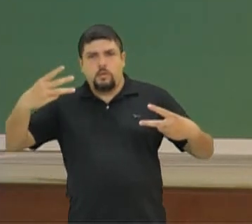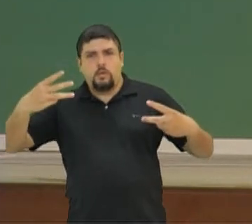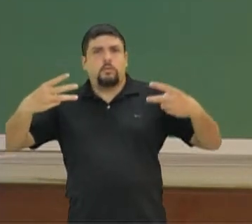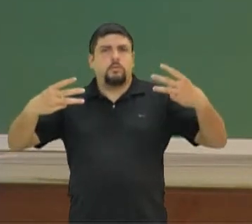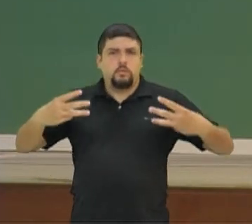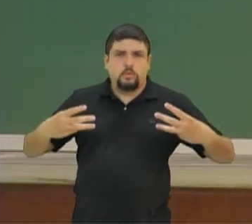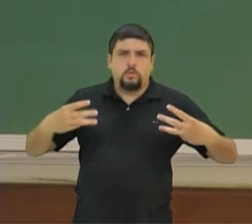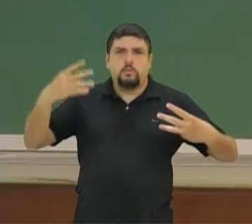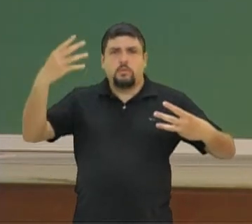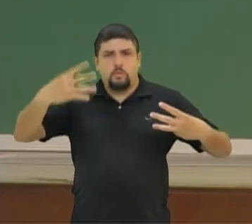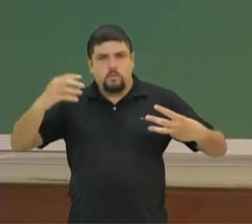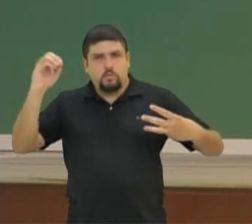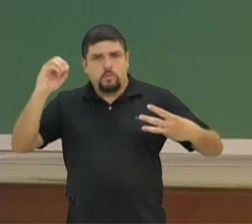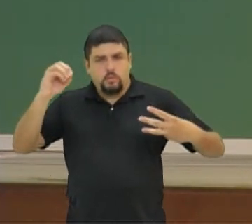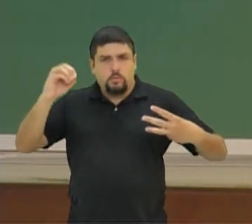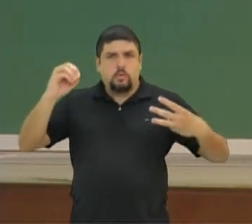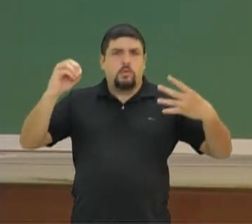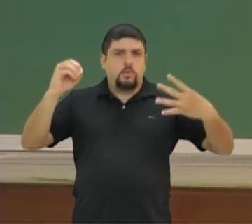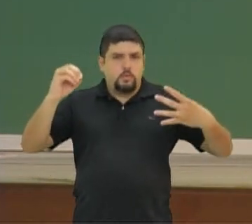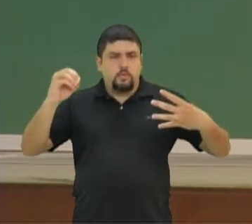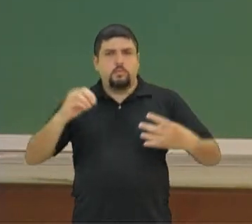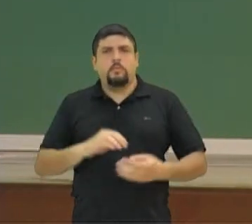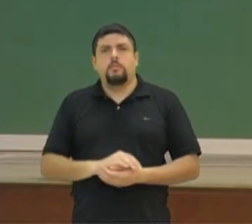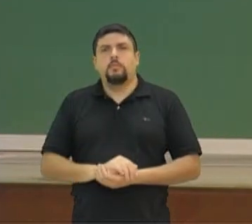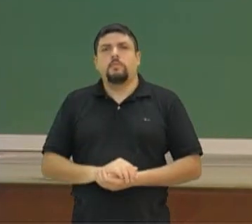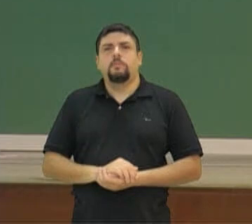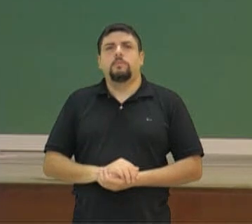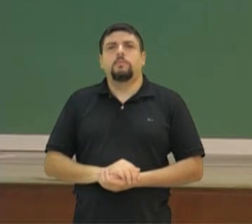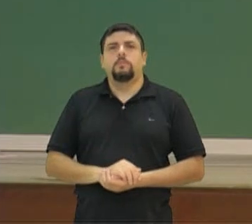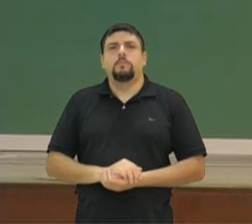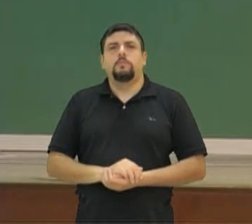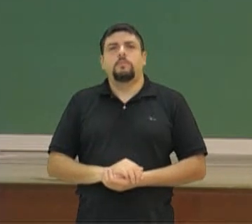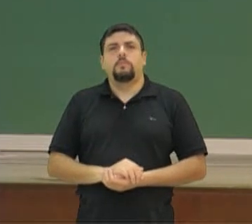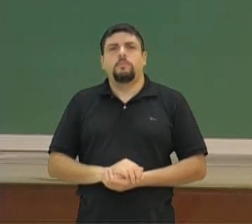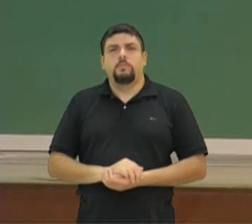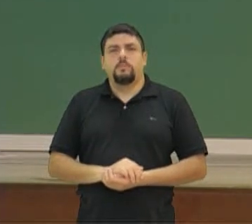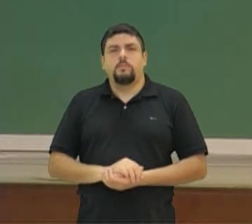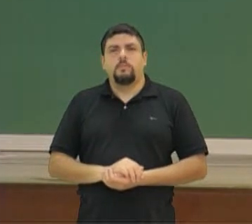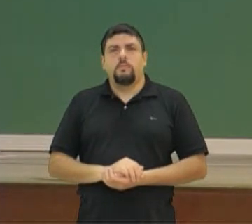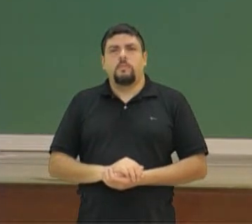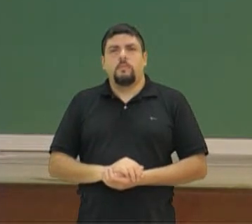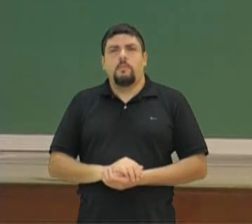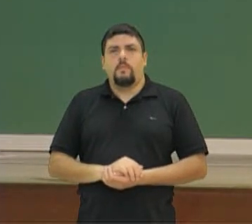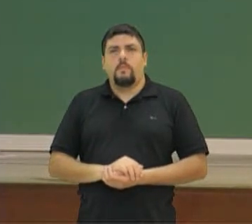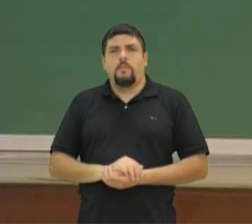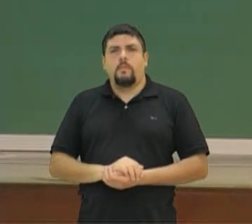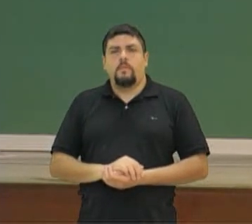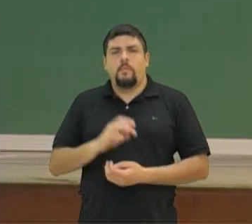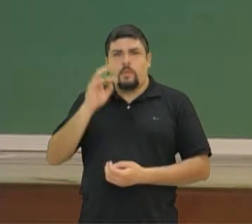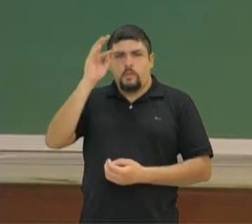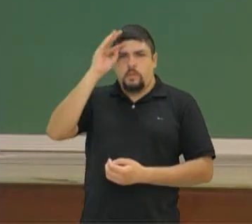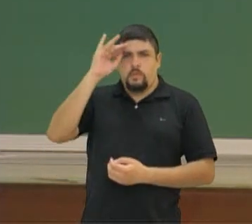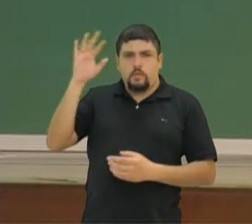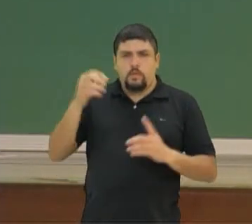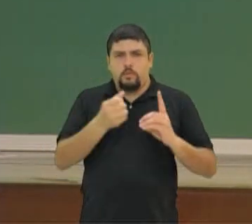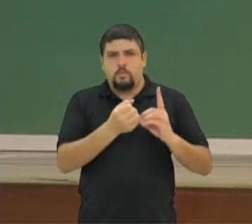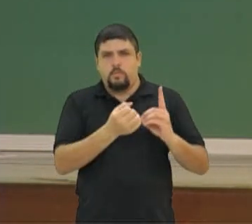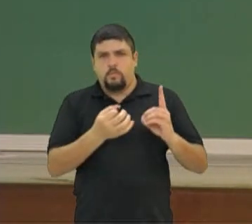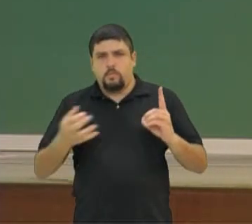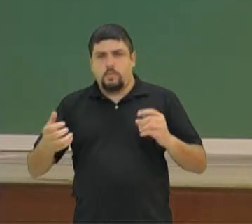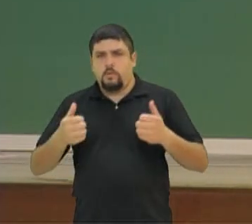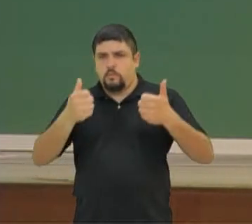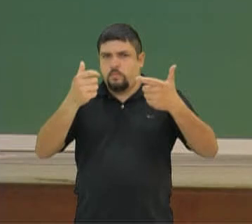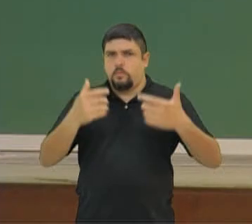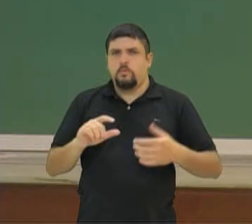vai existir sempre um número de raízes igual ao grau. O teorema da composição, ele diz o seguinte, ele fala assim, olha,